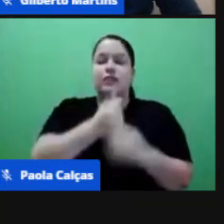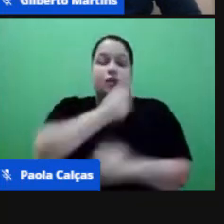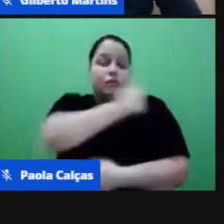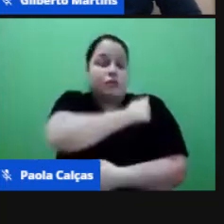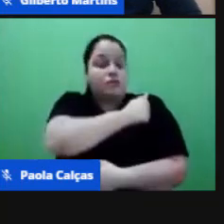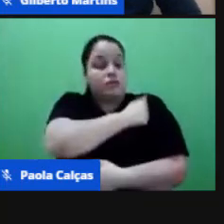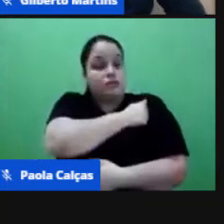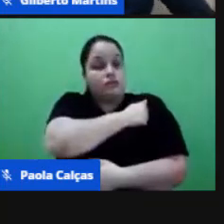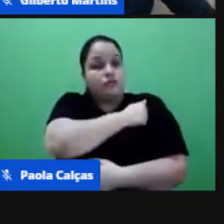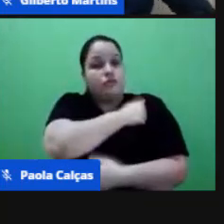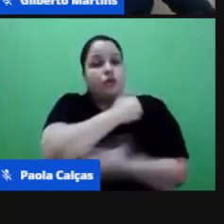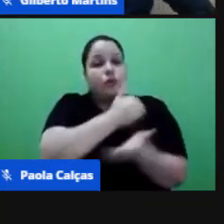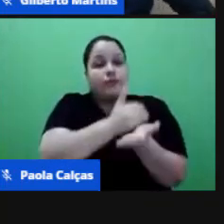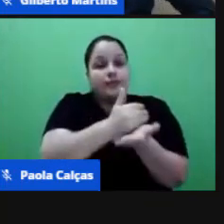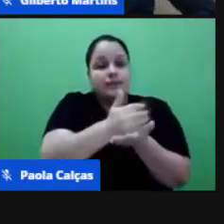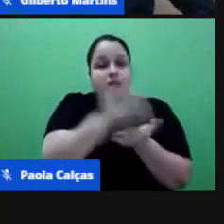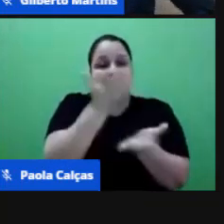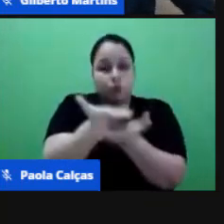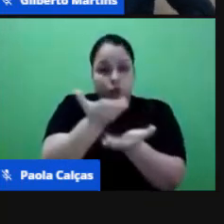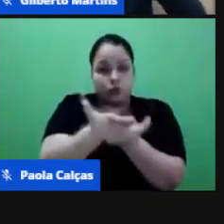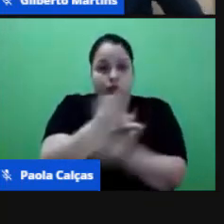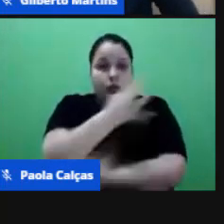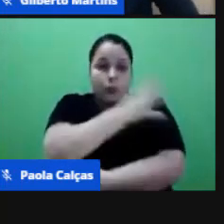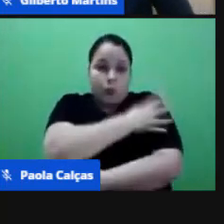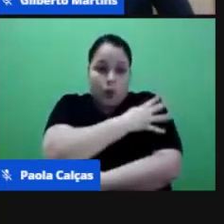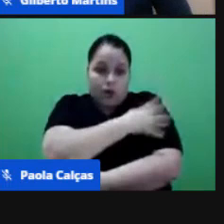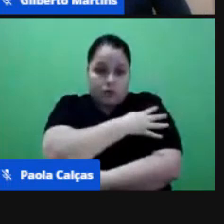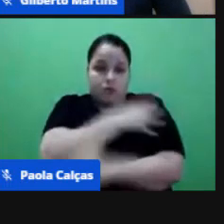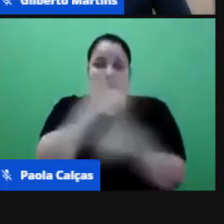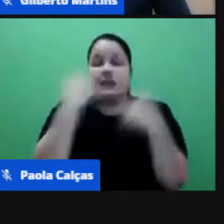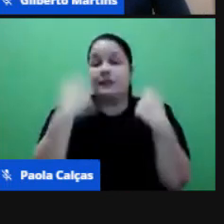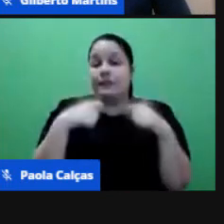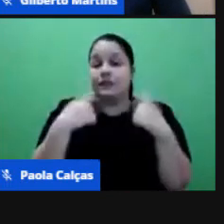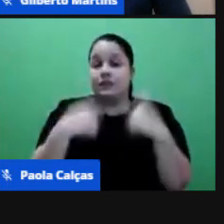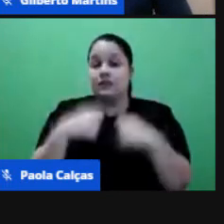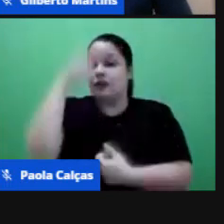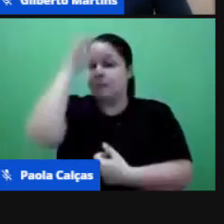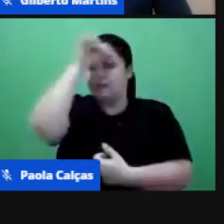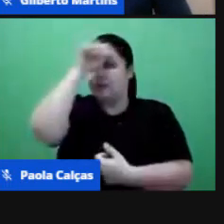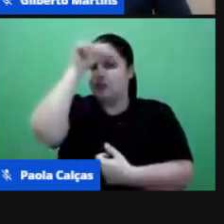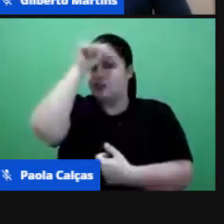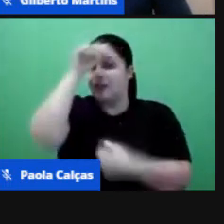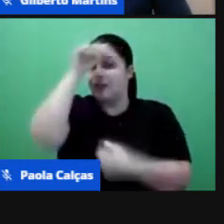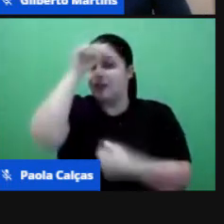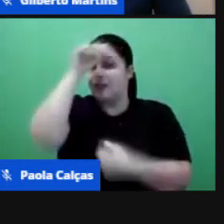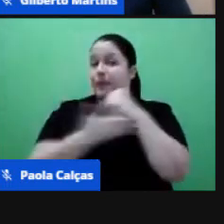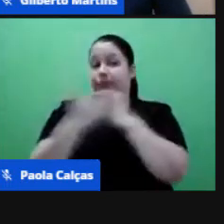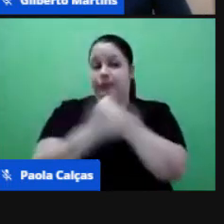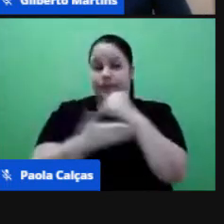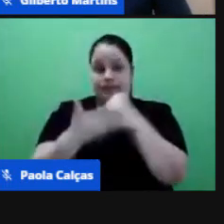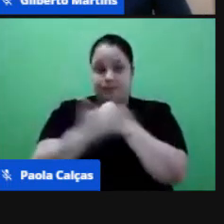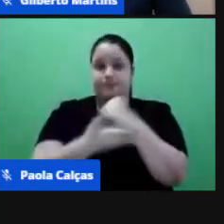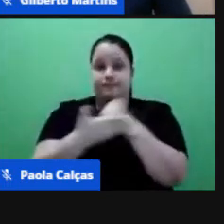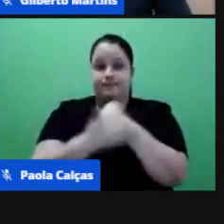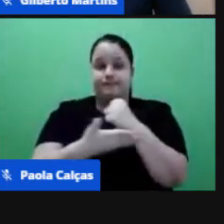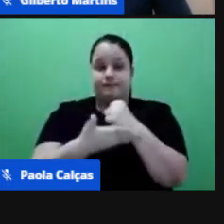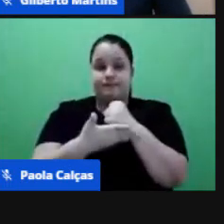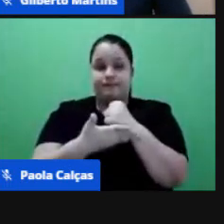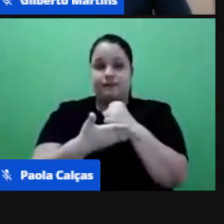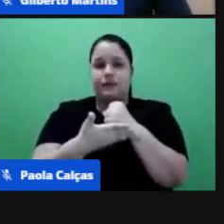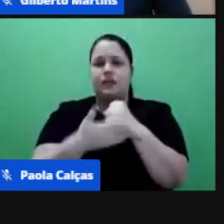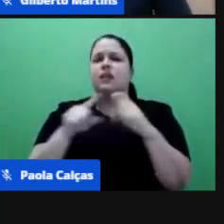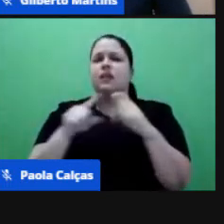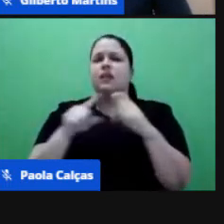no quarto ano, ele precisa ter conhecimentos consolidados básicos. E esses